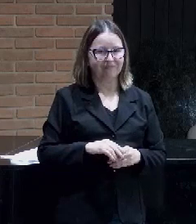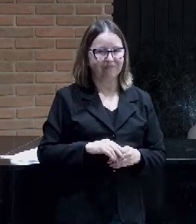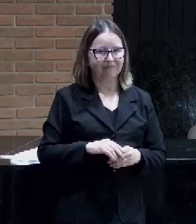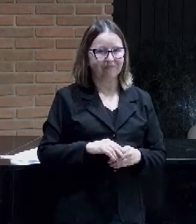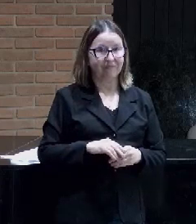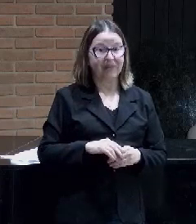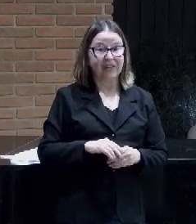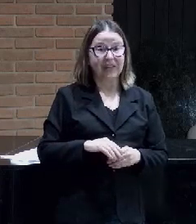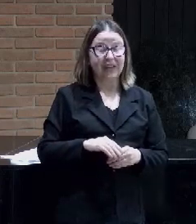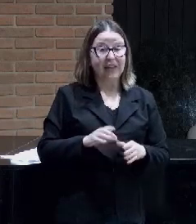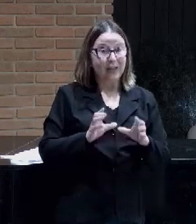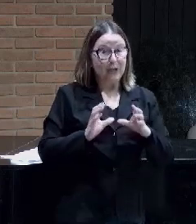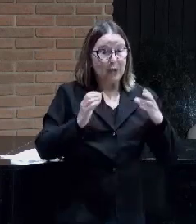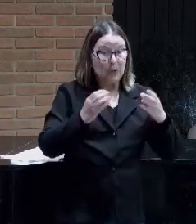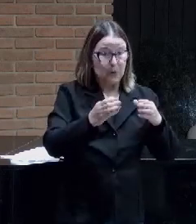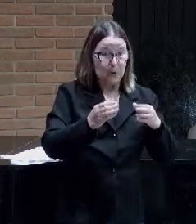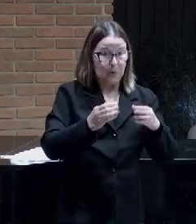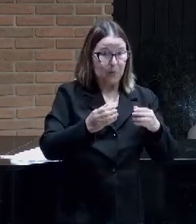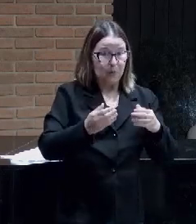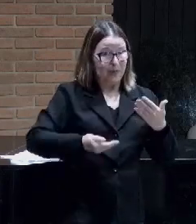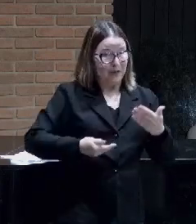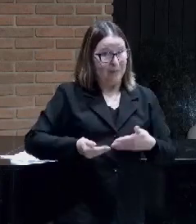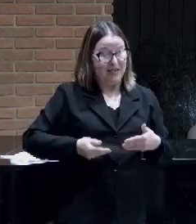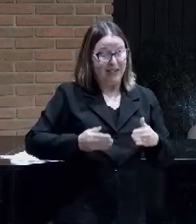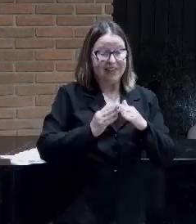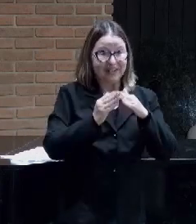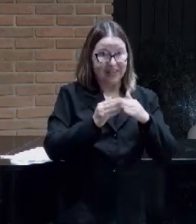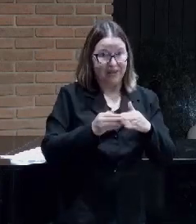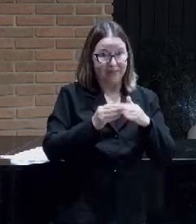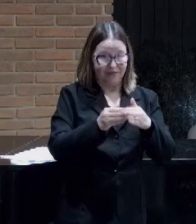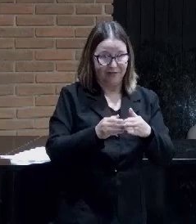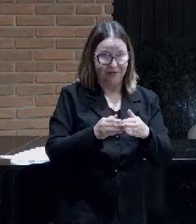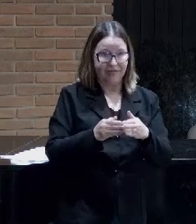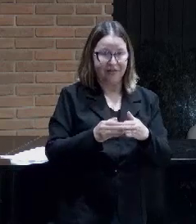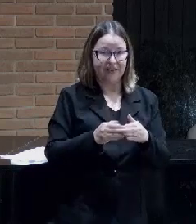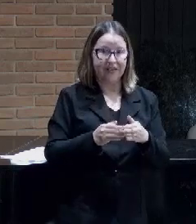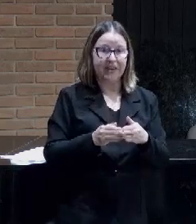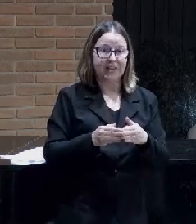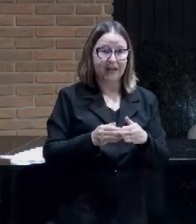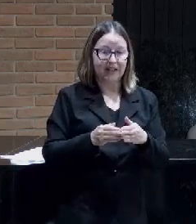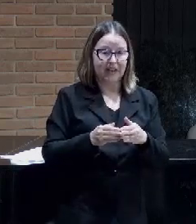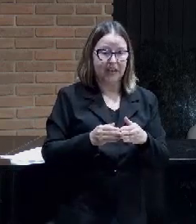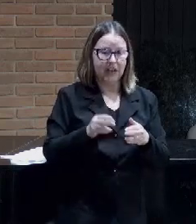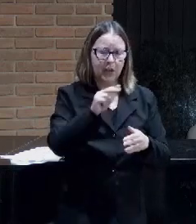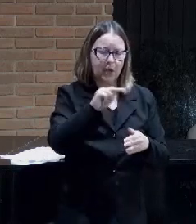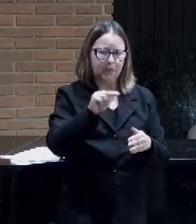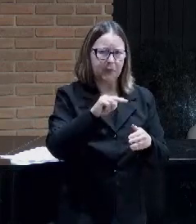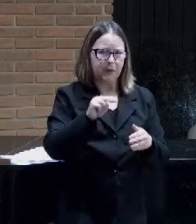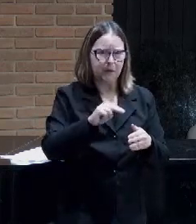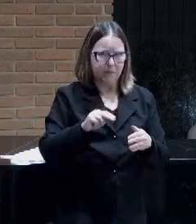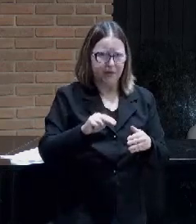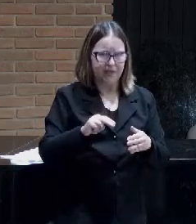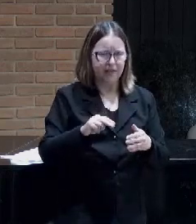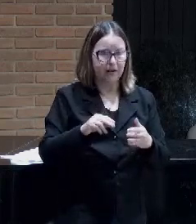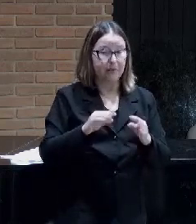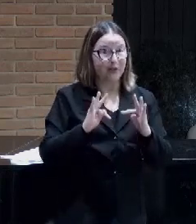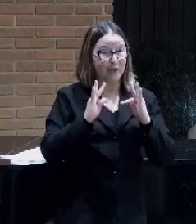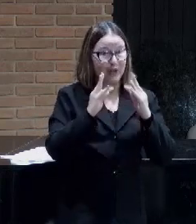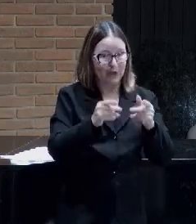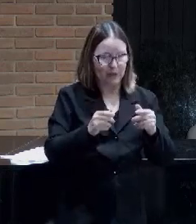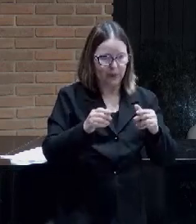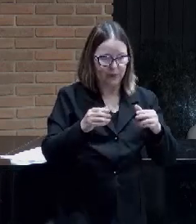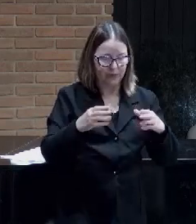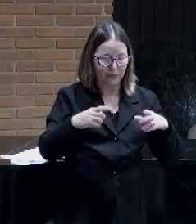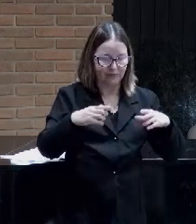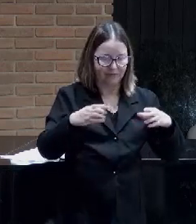descobrir quem era o culpado por tudo que estava acontecendo. Só fazendo um adendo aqui, meus irmãos. Lançar sortes naquela época da história era uma coisa muito